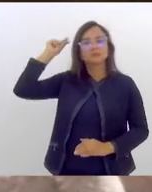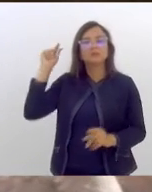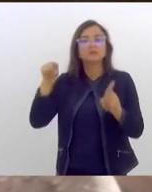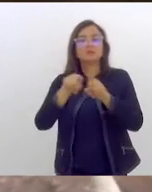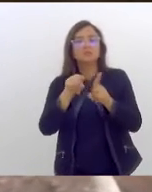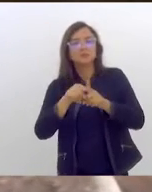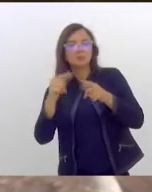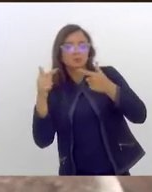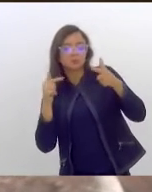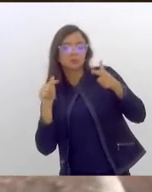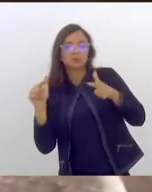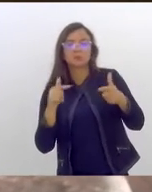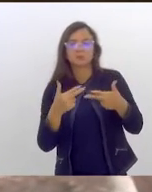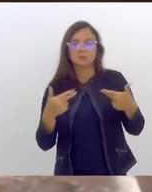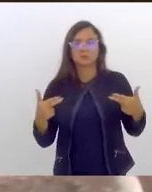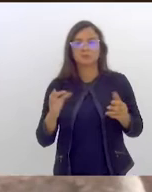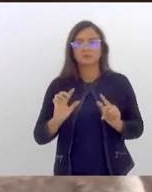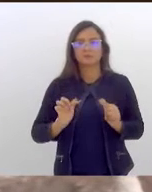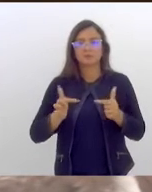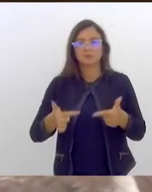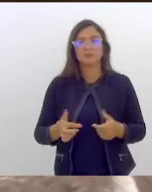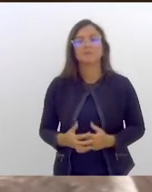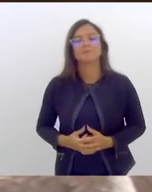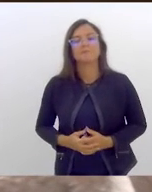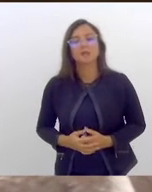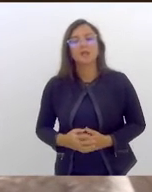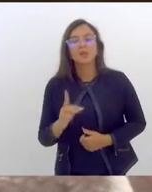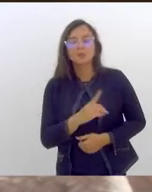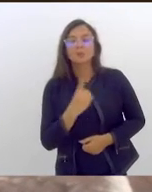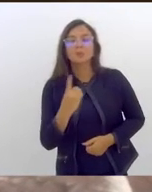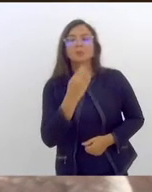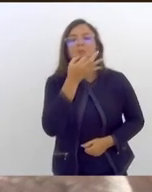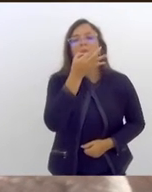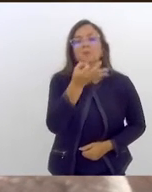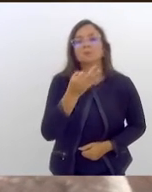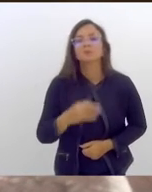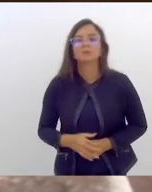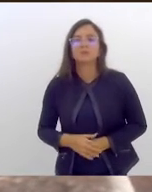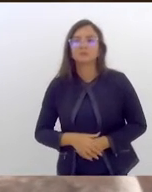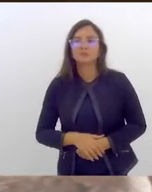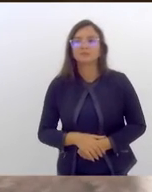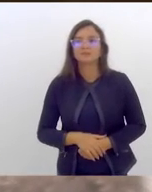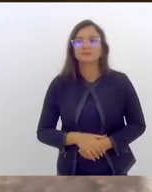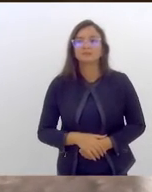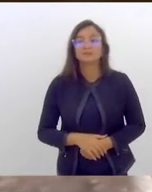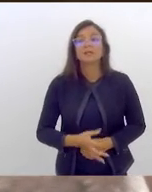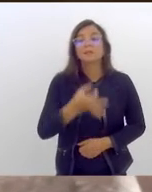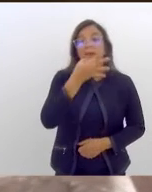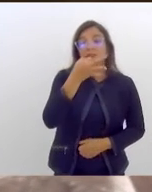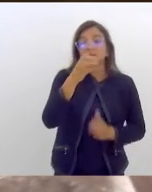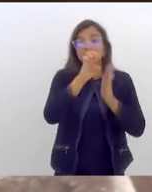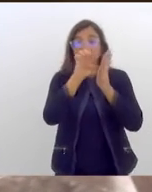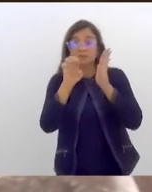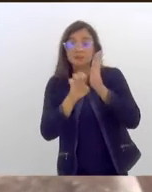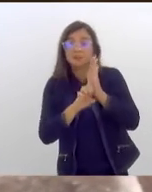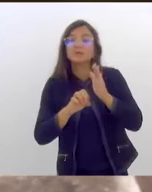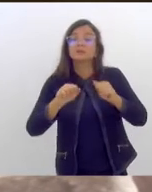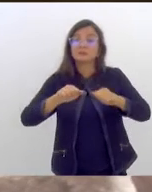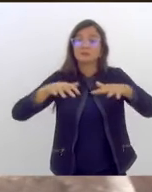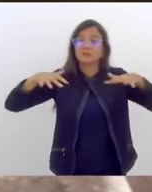providências é o seguinte parecer as emendas de plenário